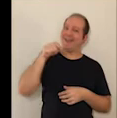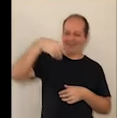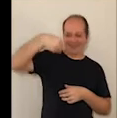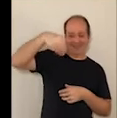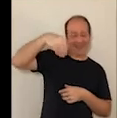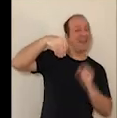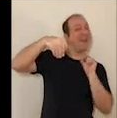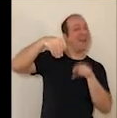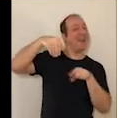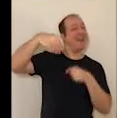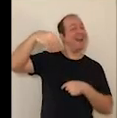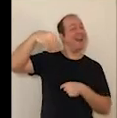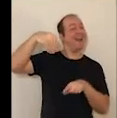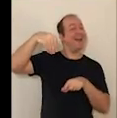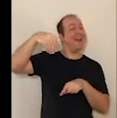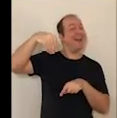aqui estão